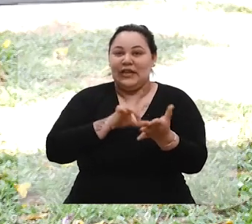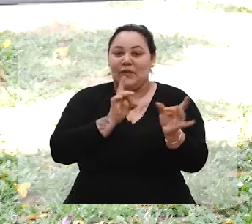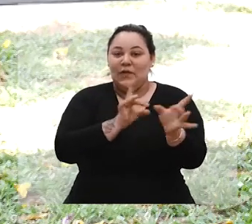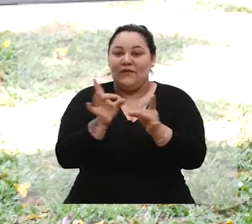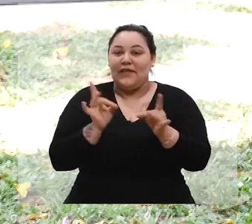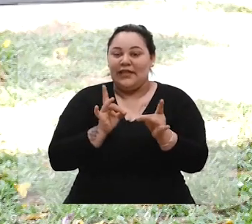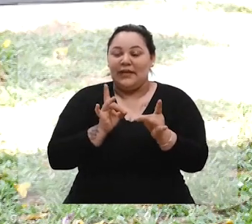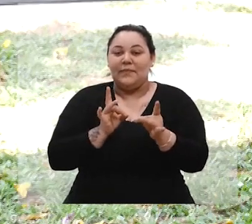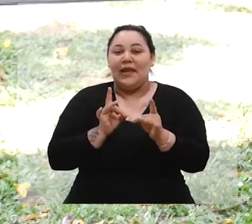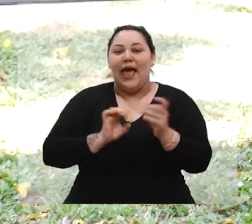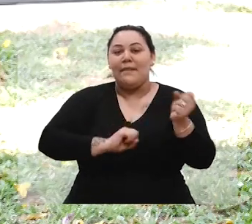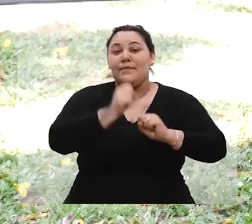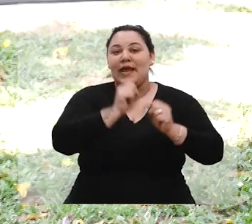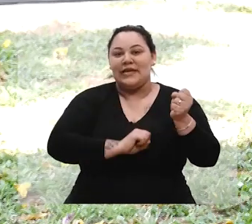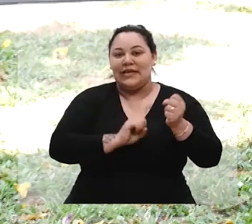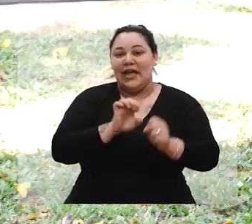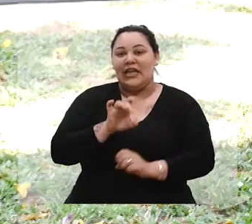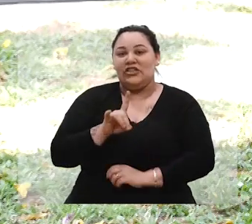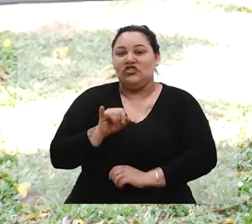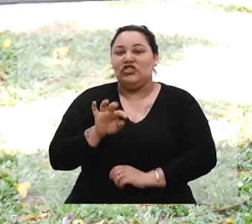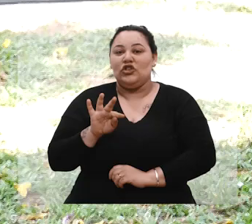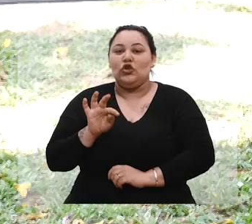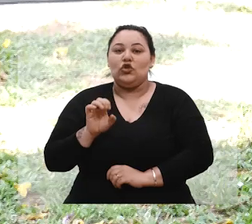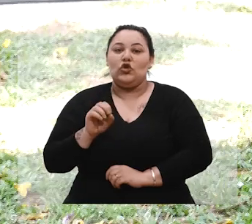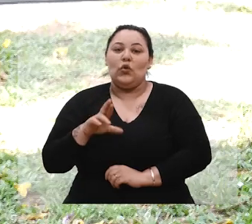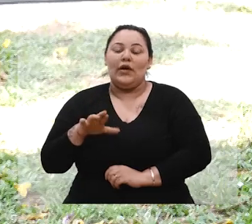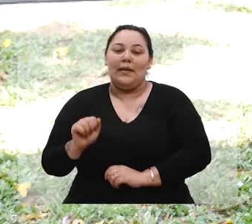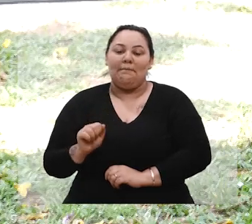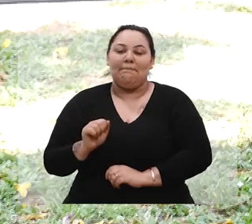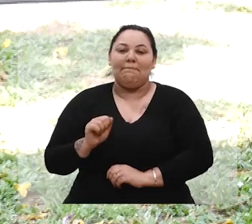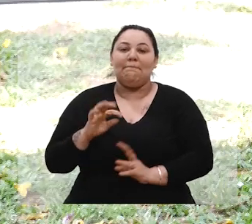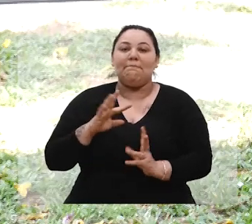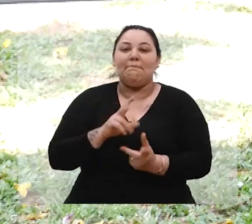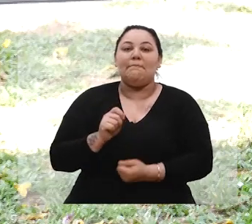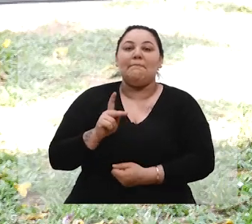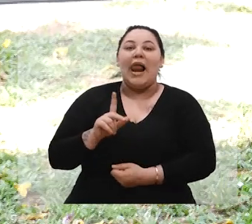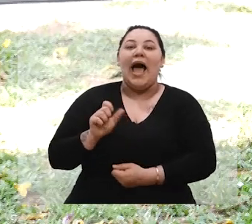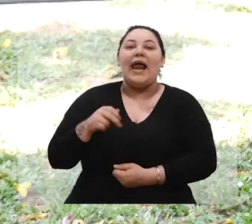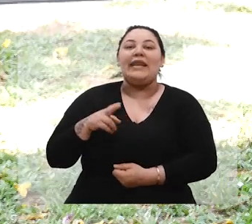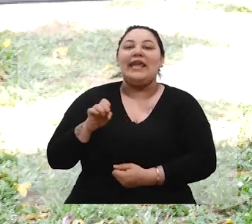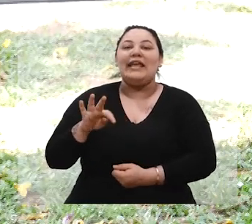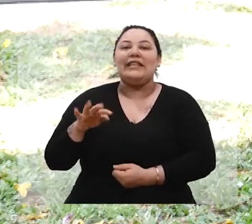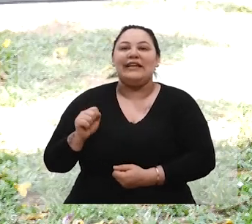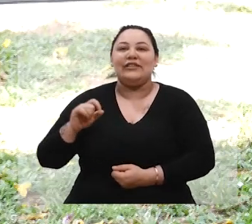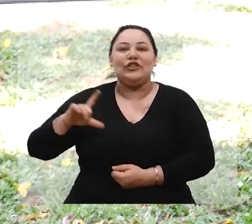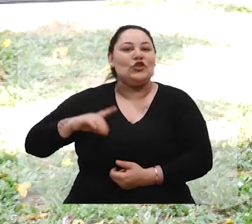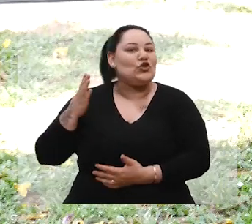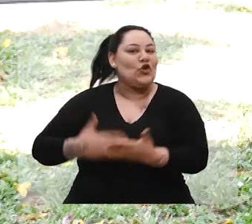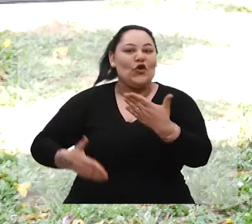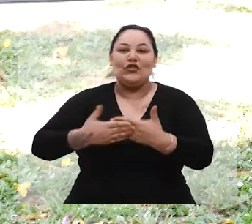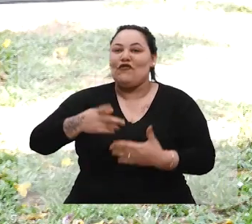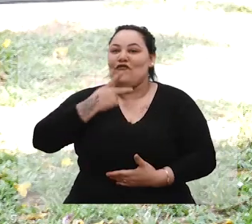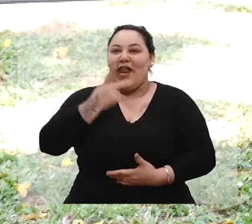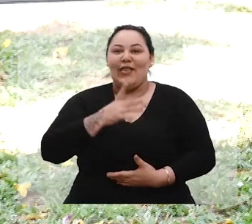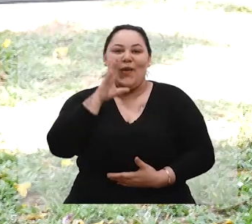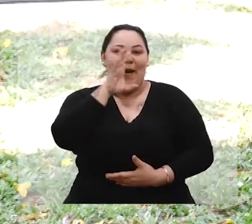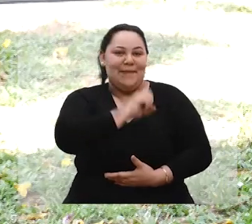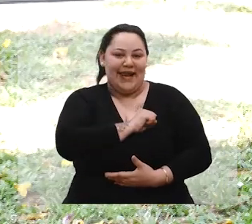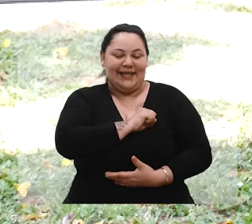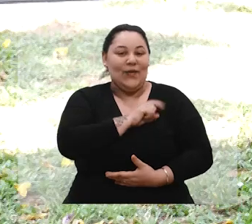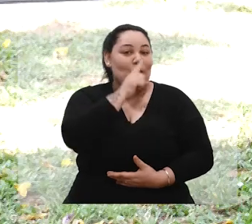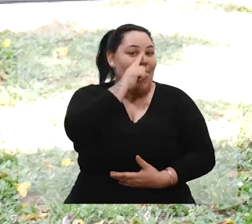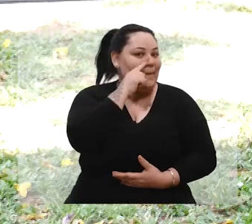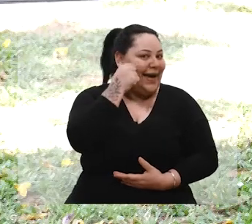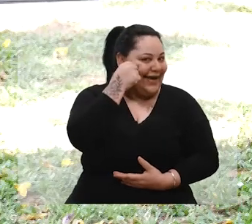editora Planeta. Todos eles falam sobre o tema do amor. O amarelinho, né, assim que a gente chama entre os leitores carinhosamente,